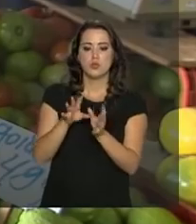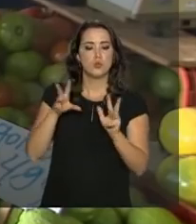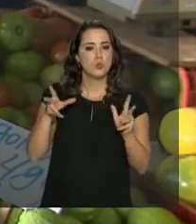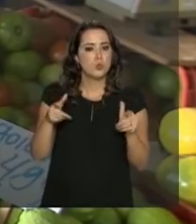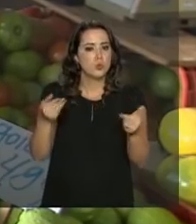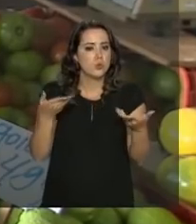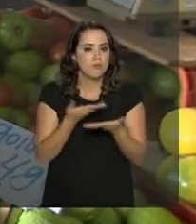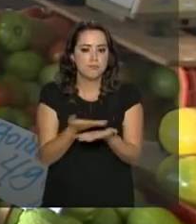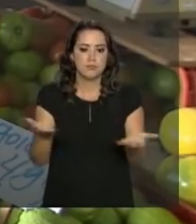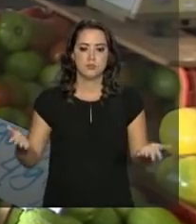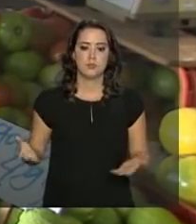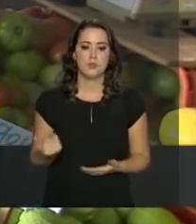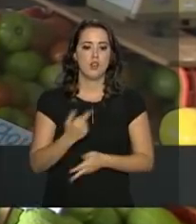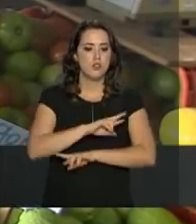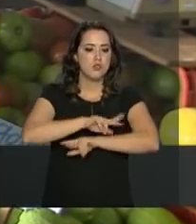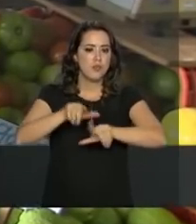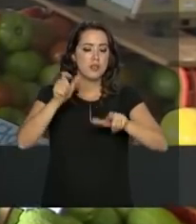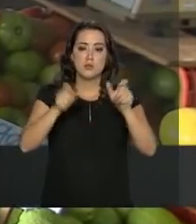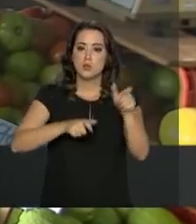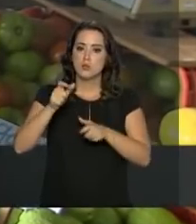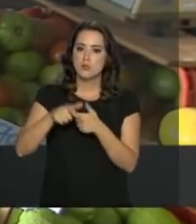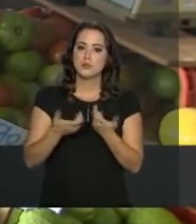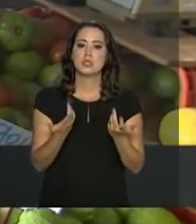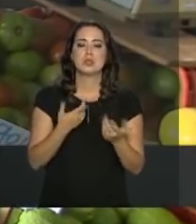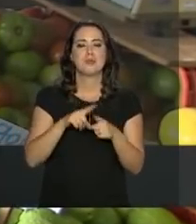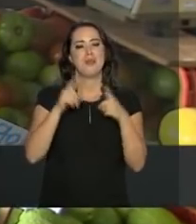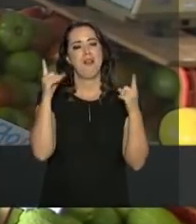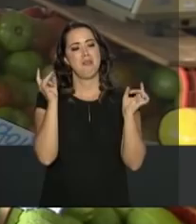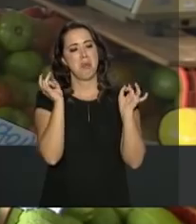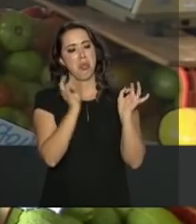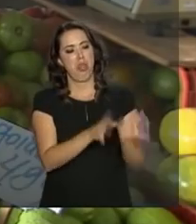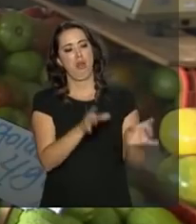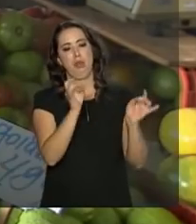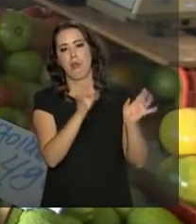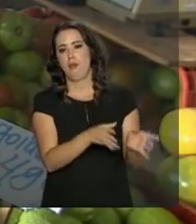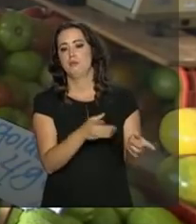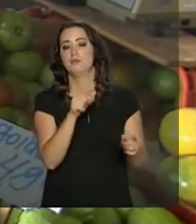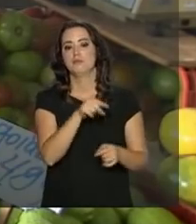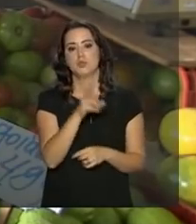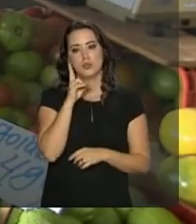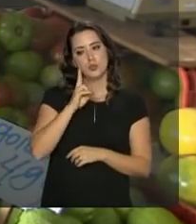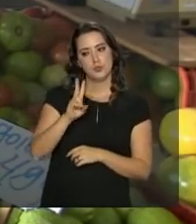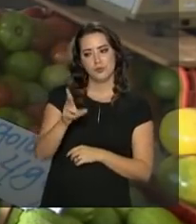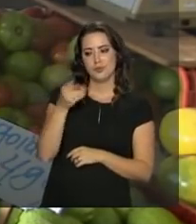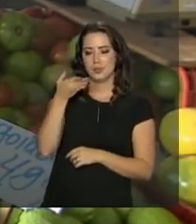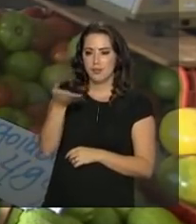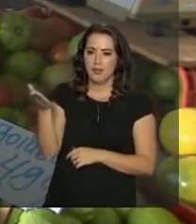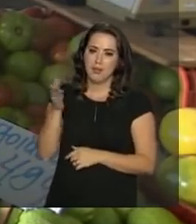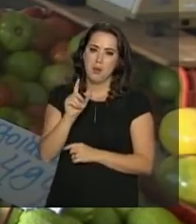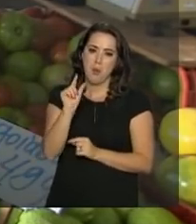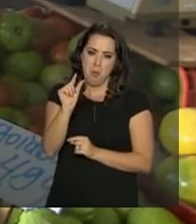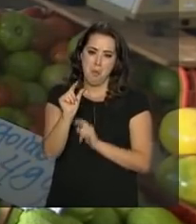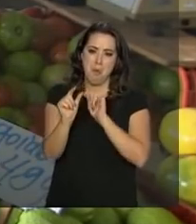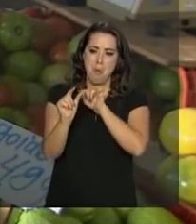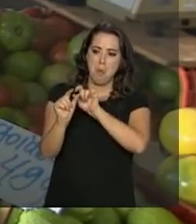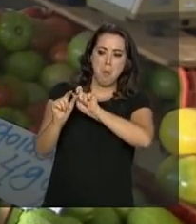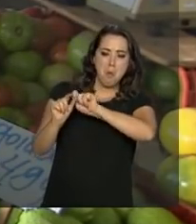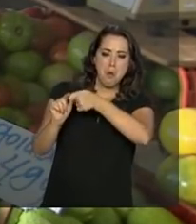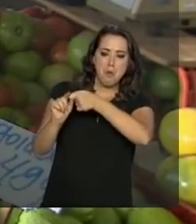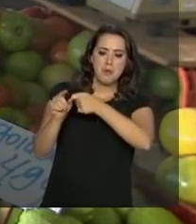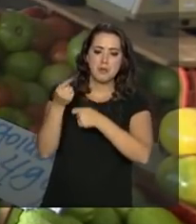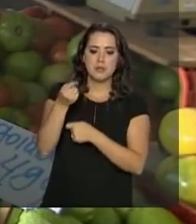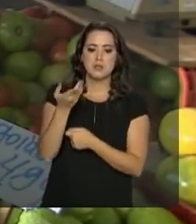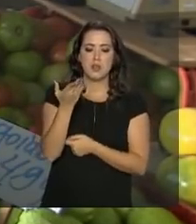Com tanta oferta, o desperdício também é grande. É comum aqui alimentos com pequenos machucadinhos, como